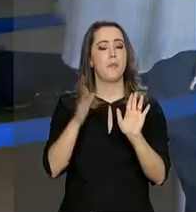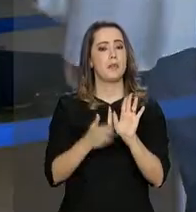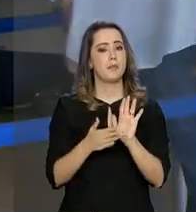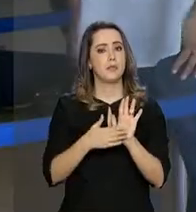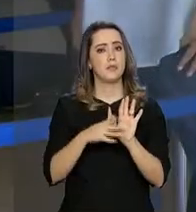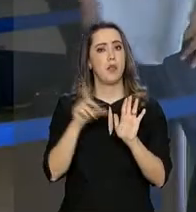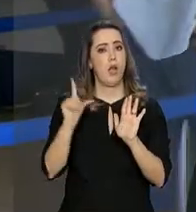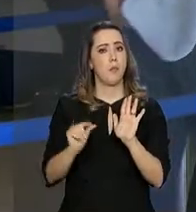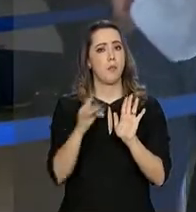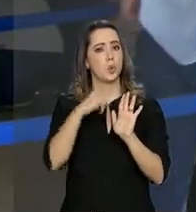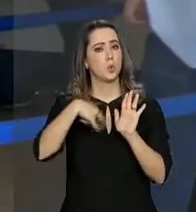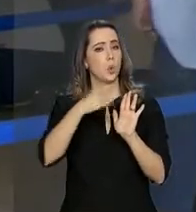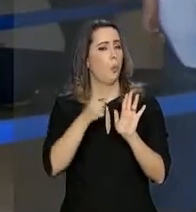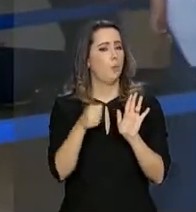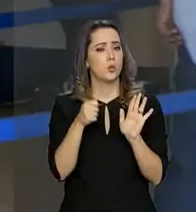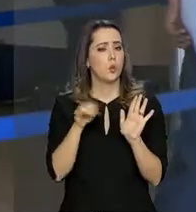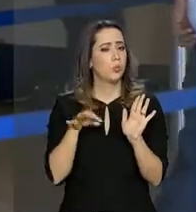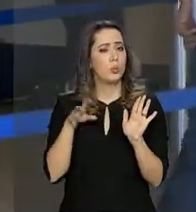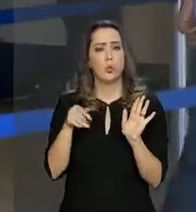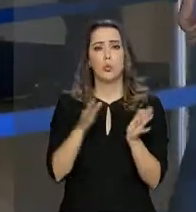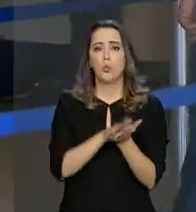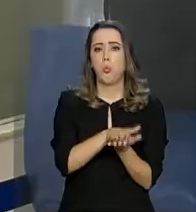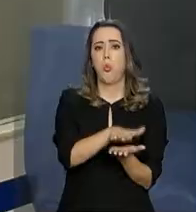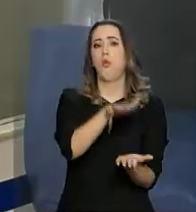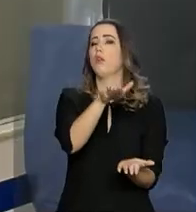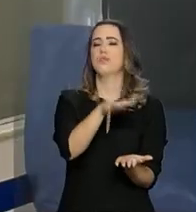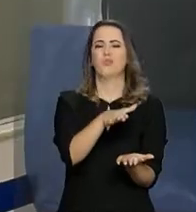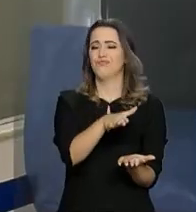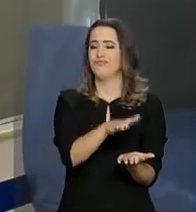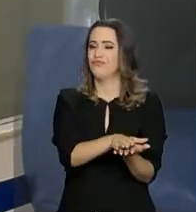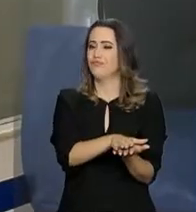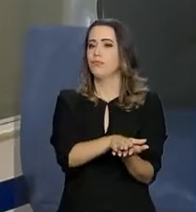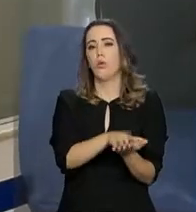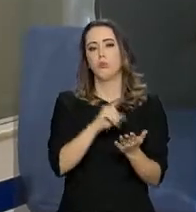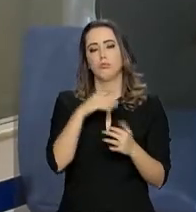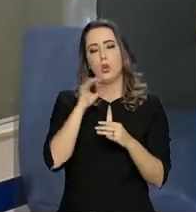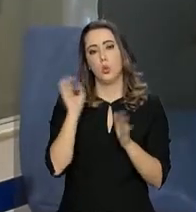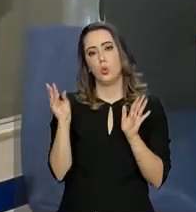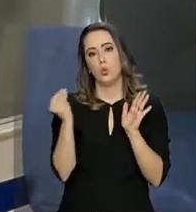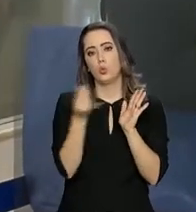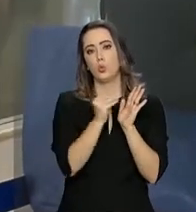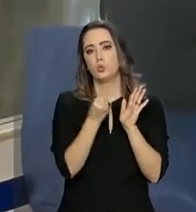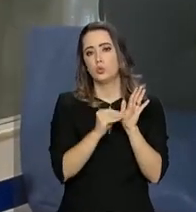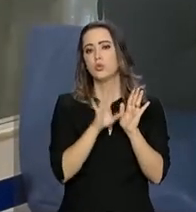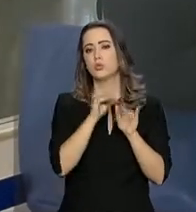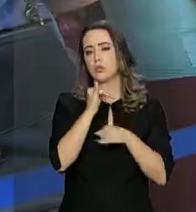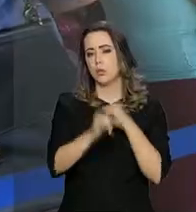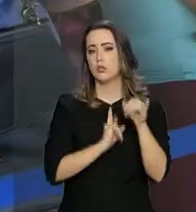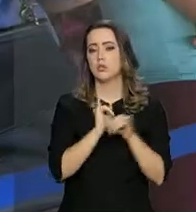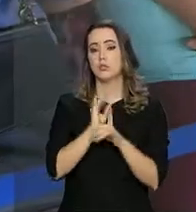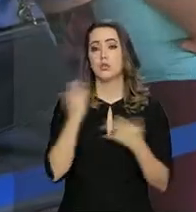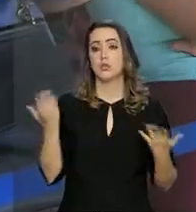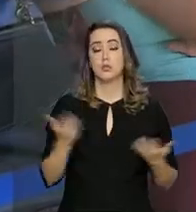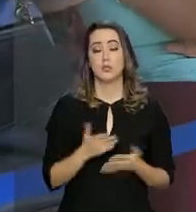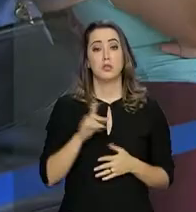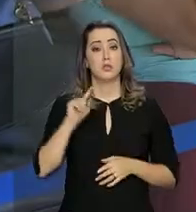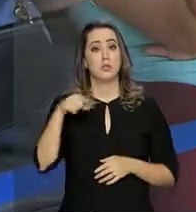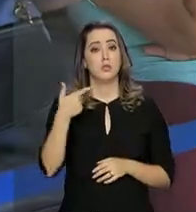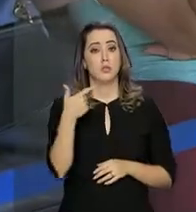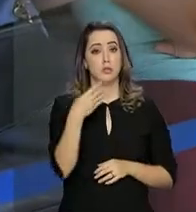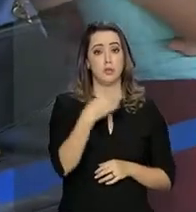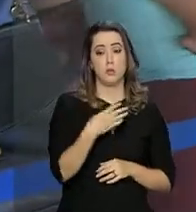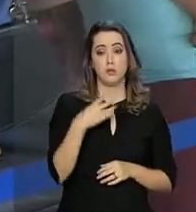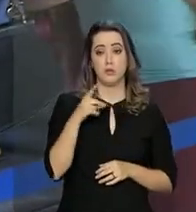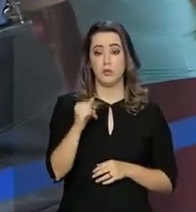documentos porque muitos dos documentos já dentro da previdência ea partir do dia 24 alguns serviços que hoje são o tempo é